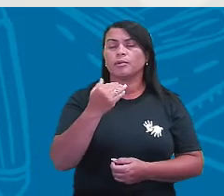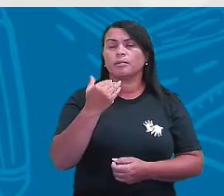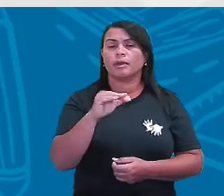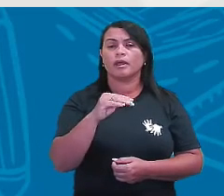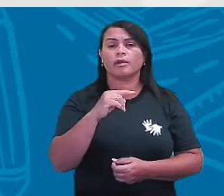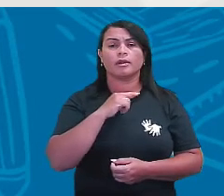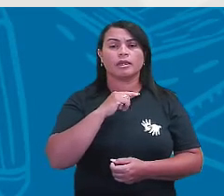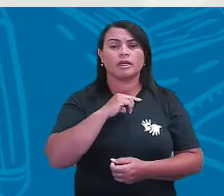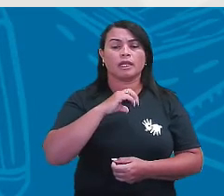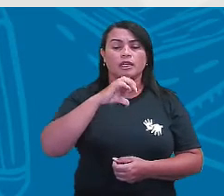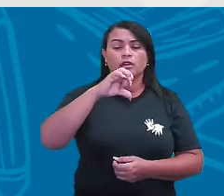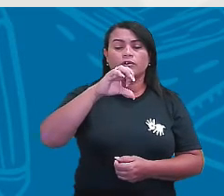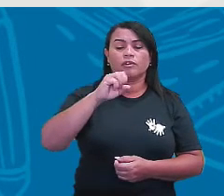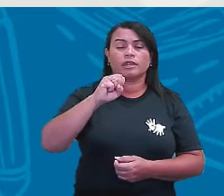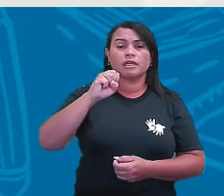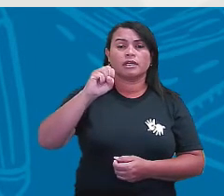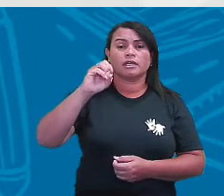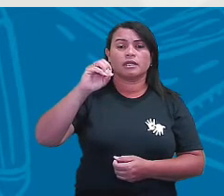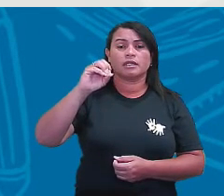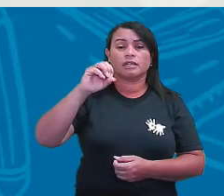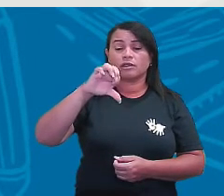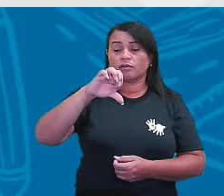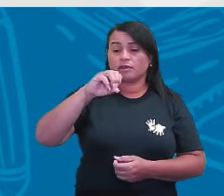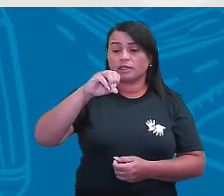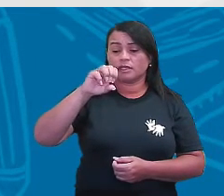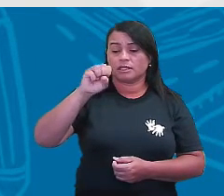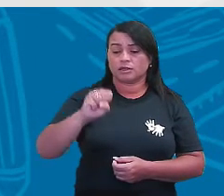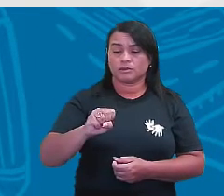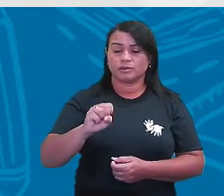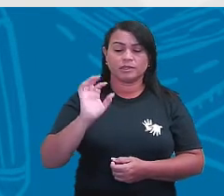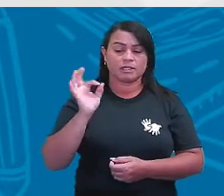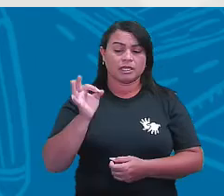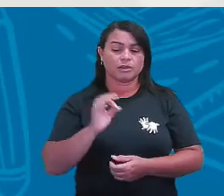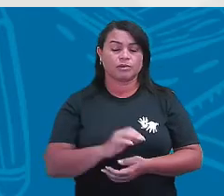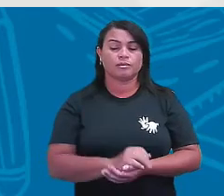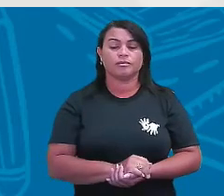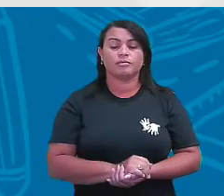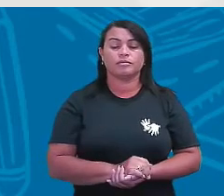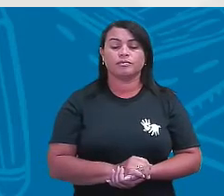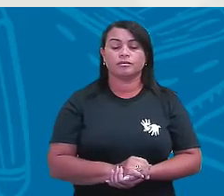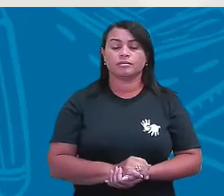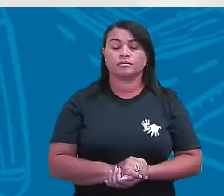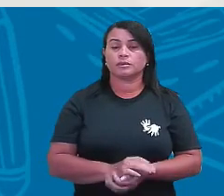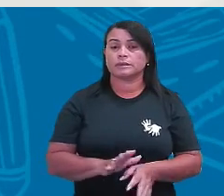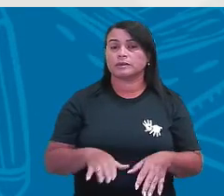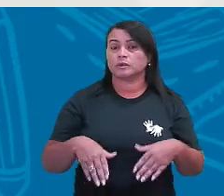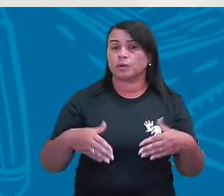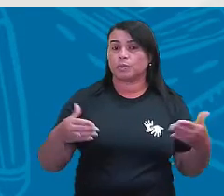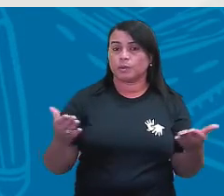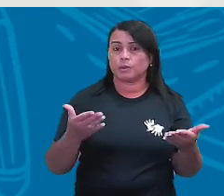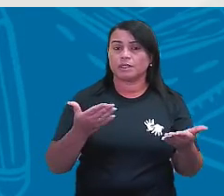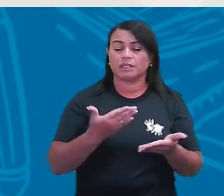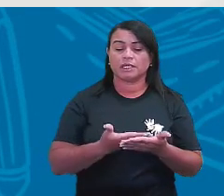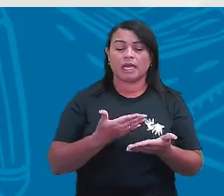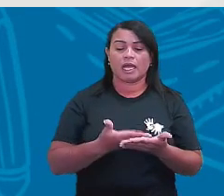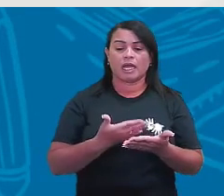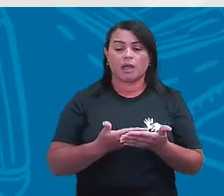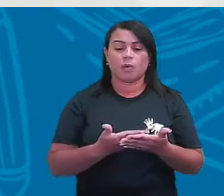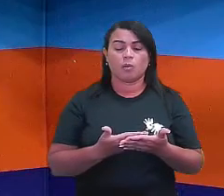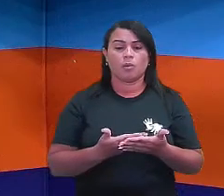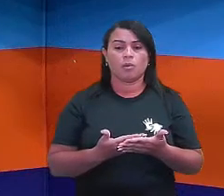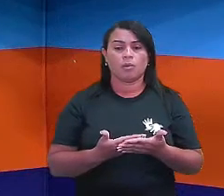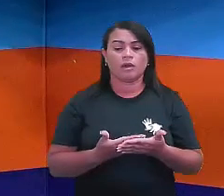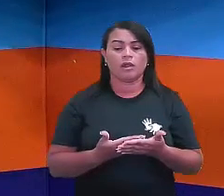tem 90 segundos. Tá certo? Ó, Essa foi a nossa aula de hoje, gente, e